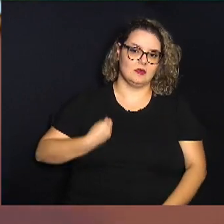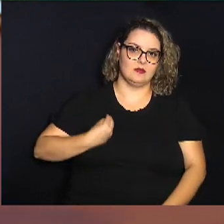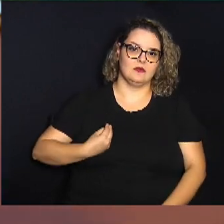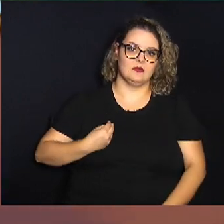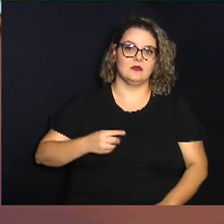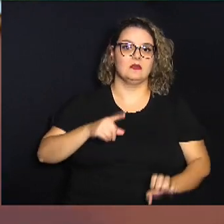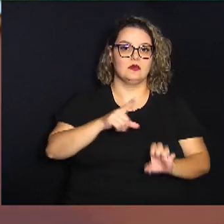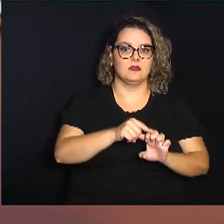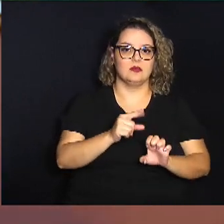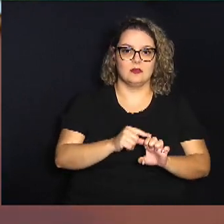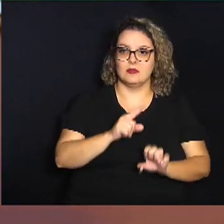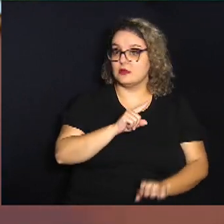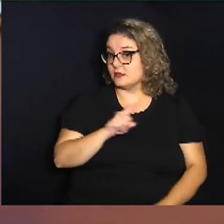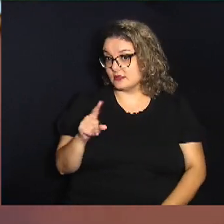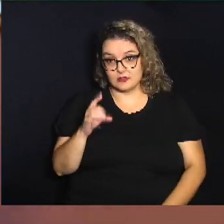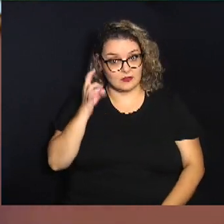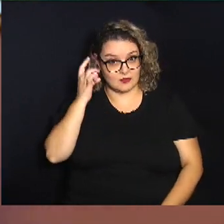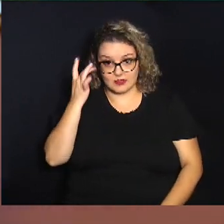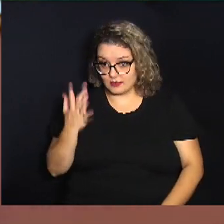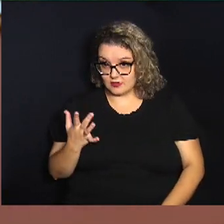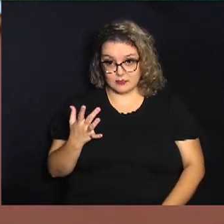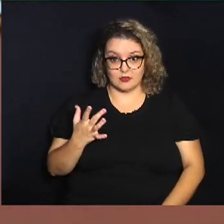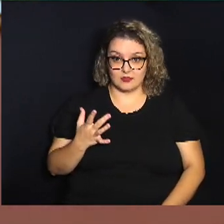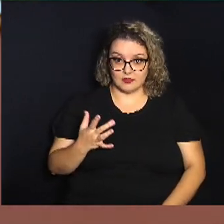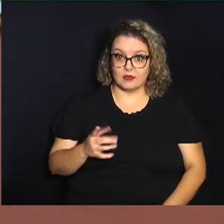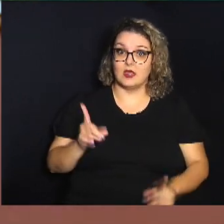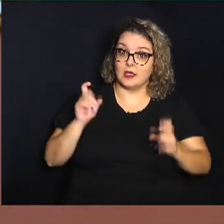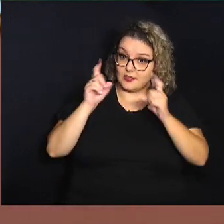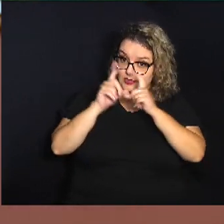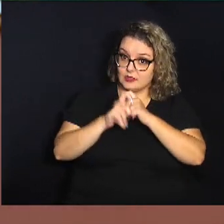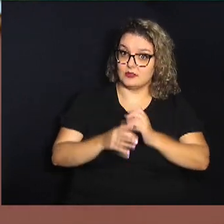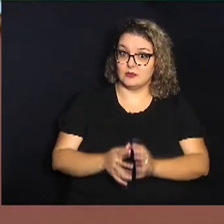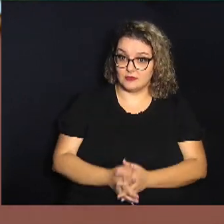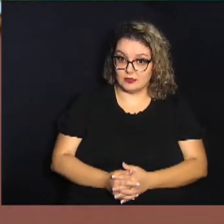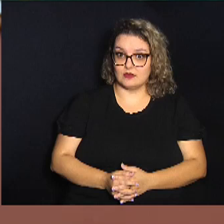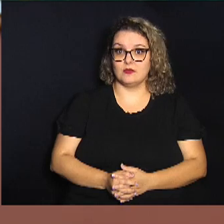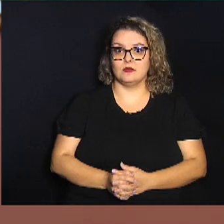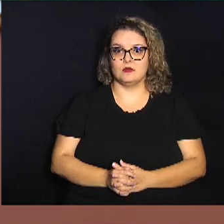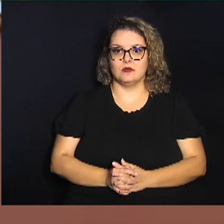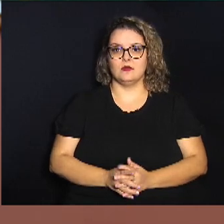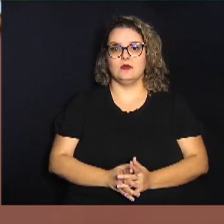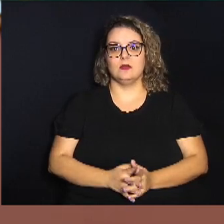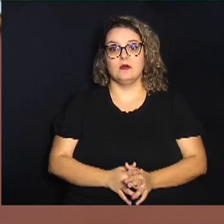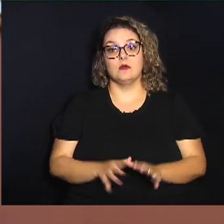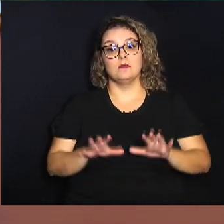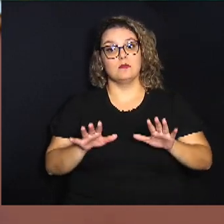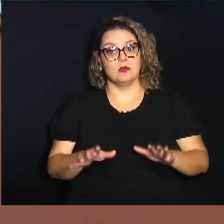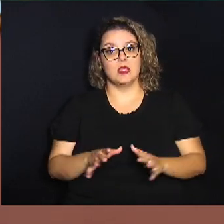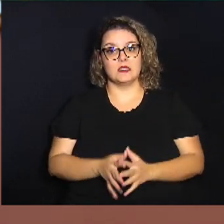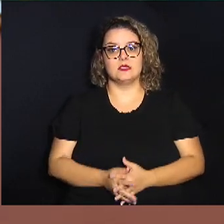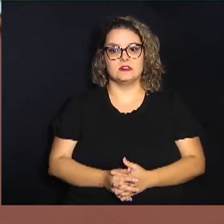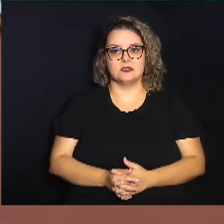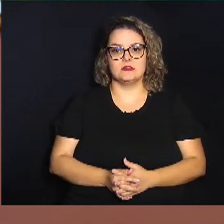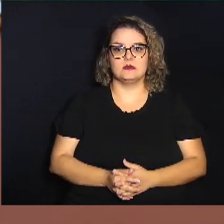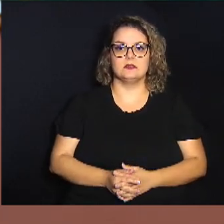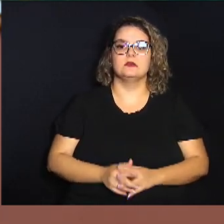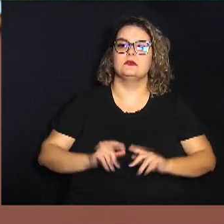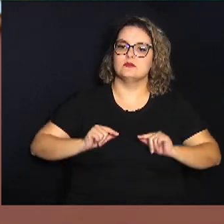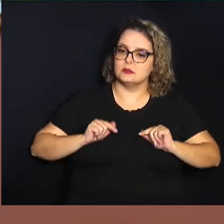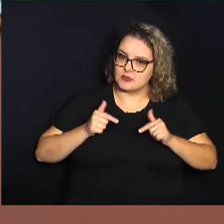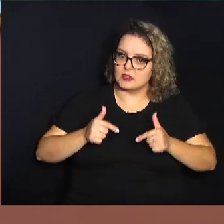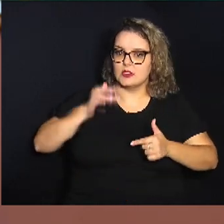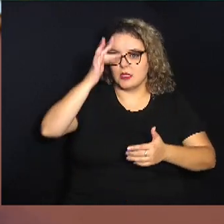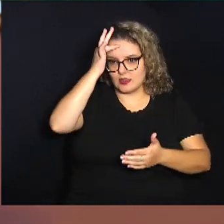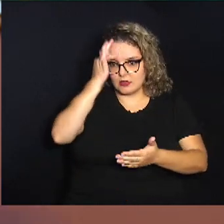Empreender não é um negócio fácil, é um negócio bem complicado, bem difícil, mas, tendo perseverança, tendo